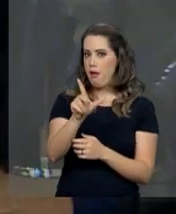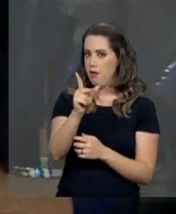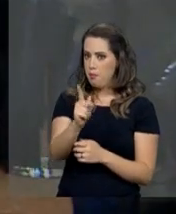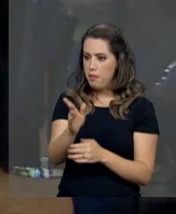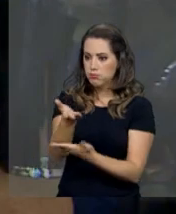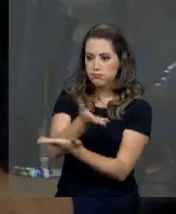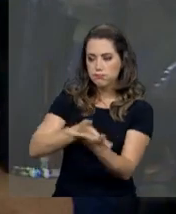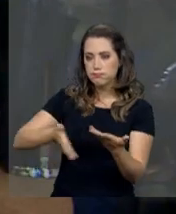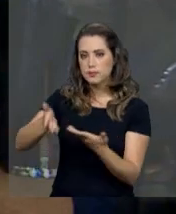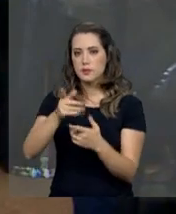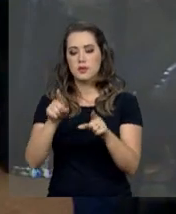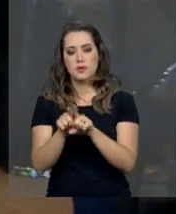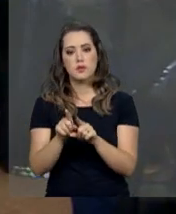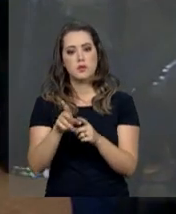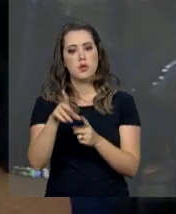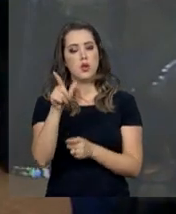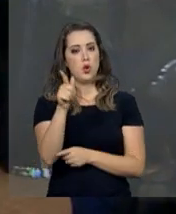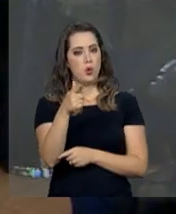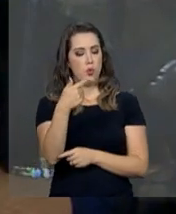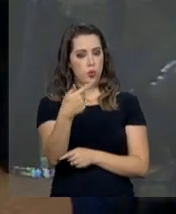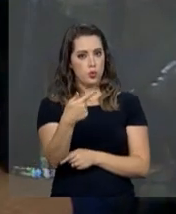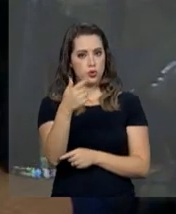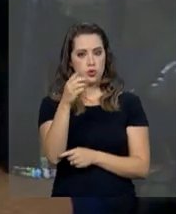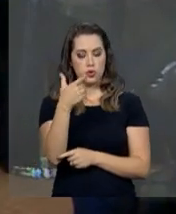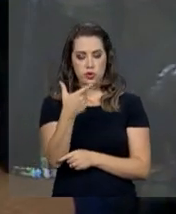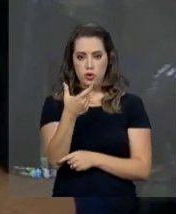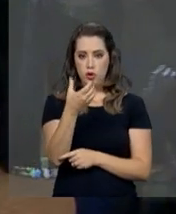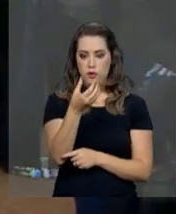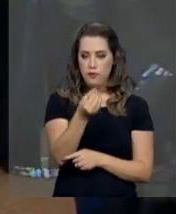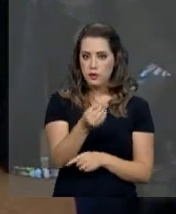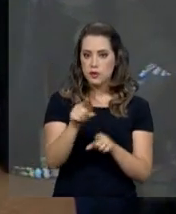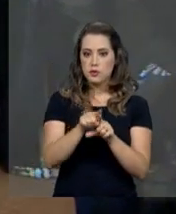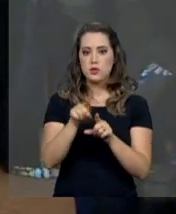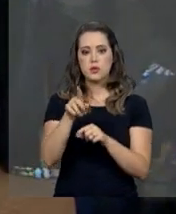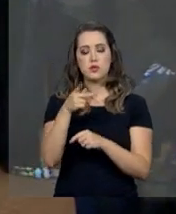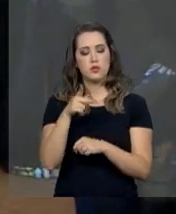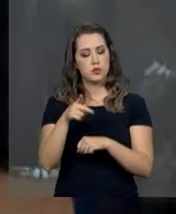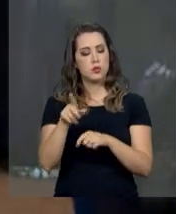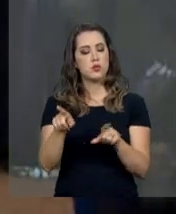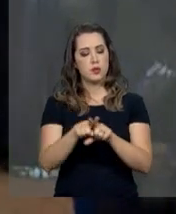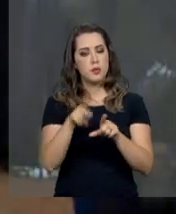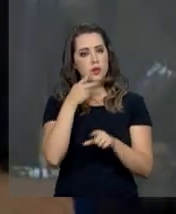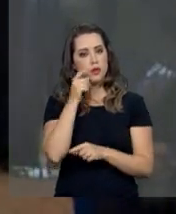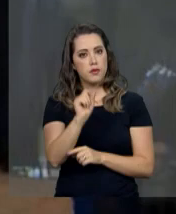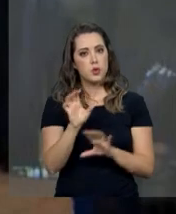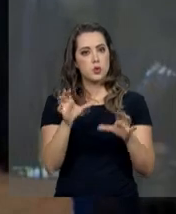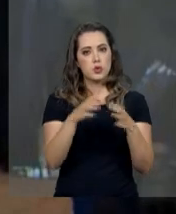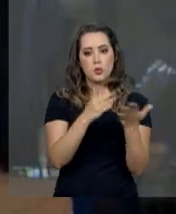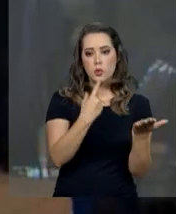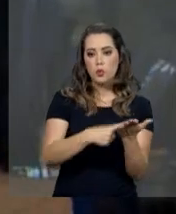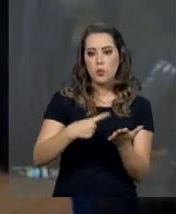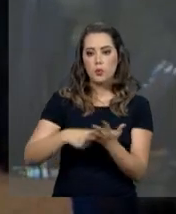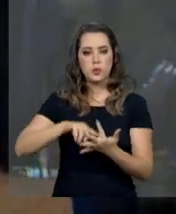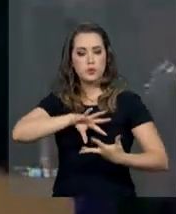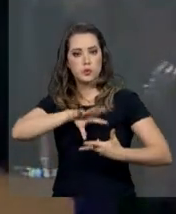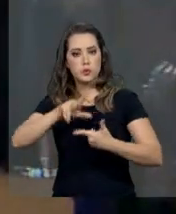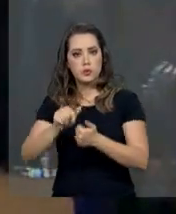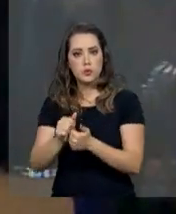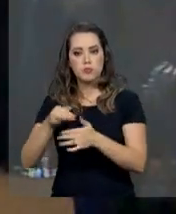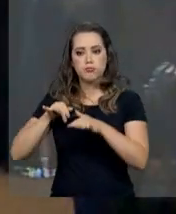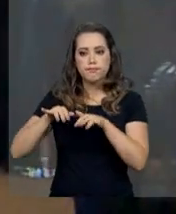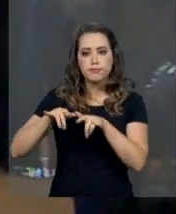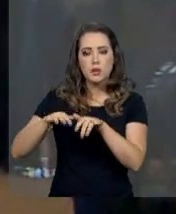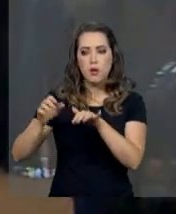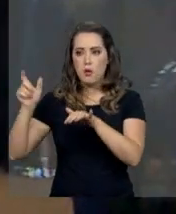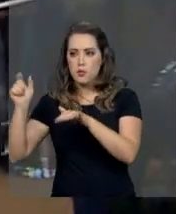de língua portuguesa o g20 e ele falou também sobre o pacto global que é o pacto global para migração que será assinado no final